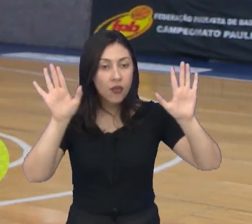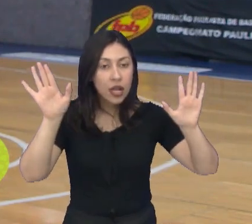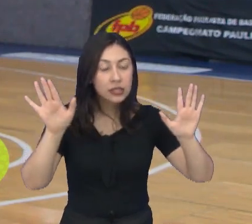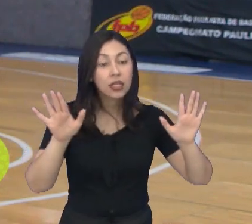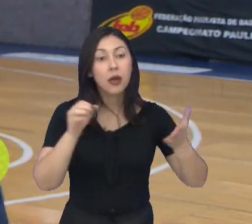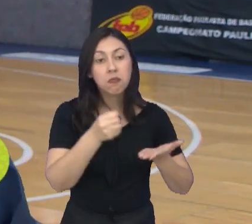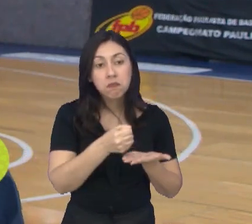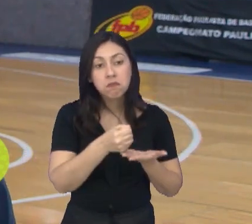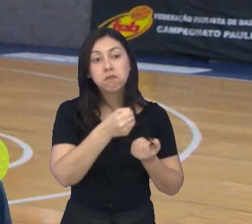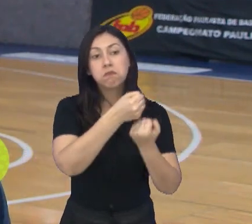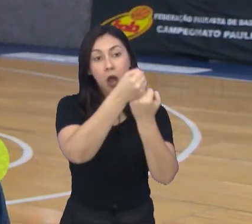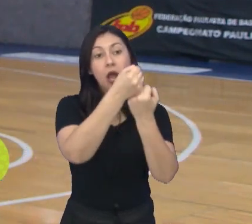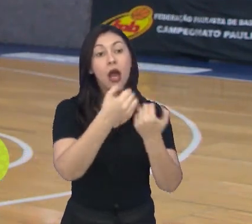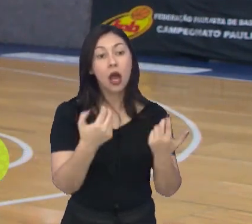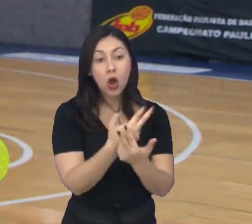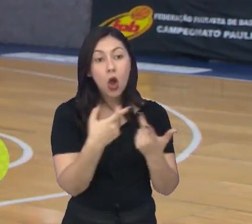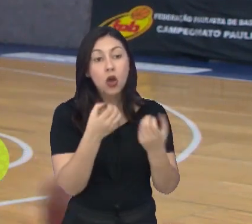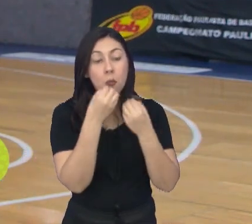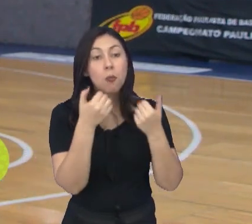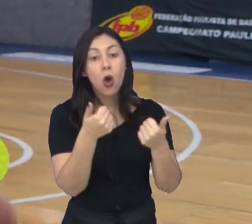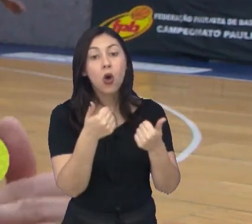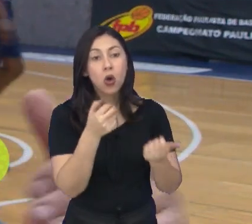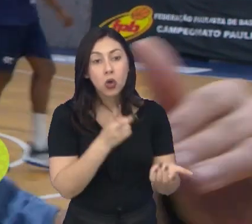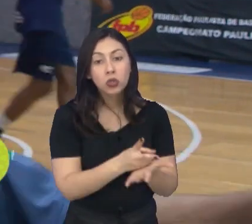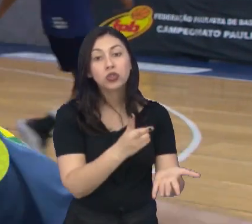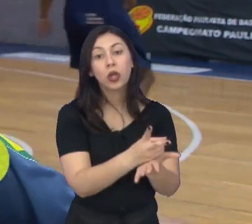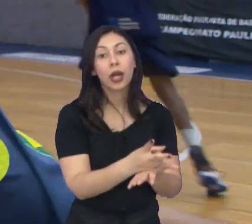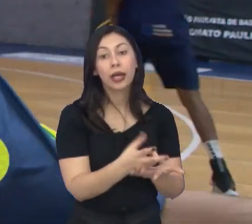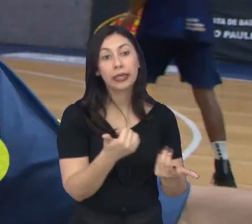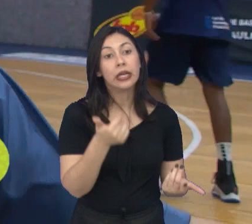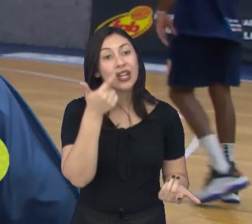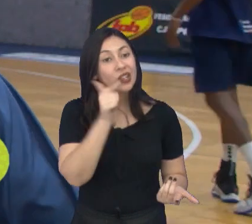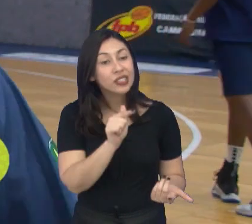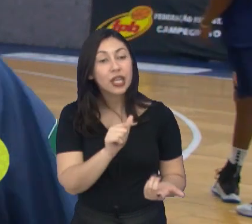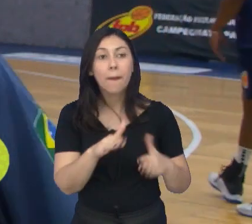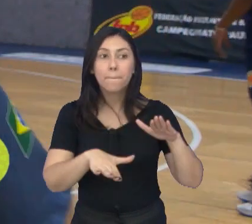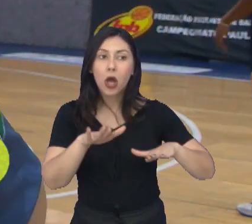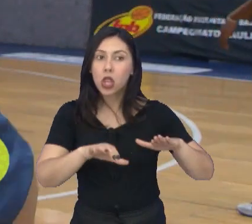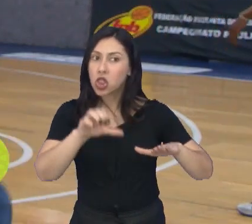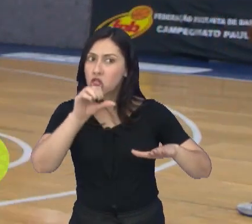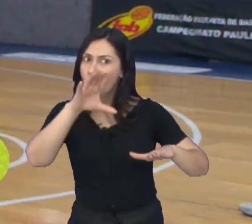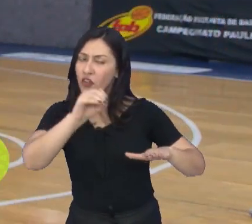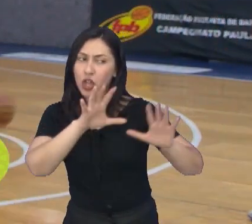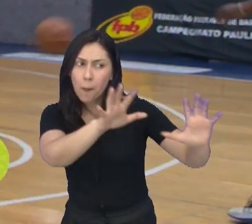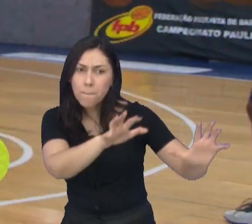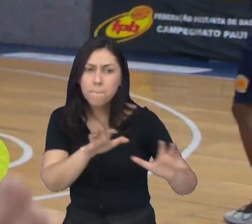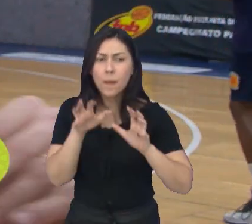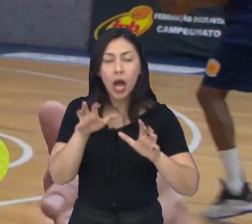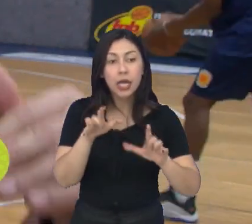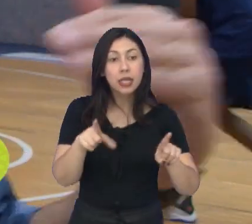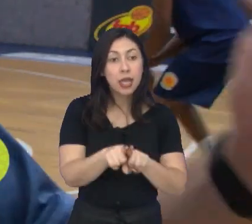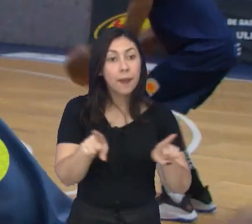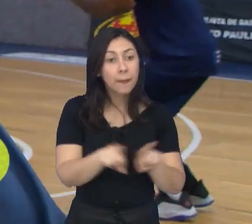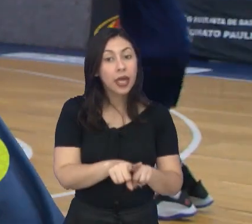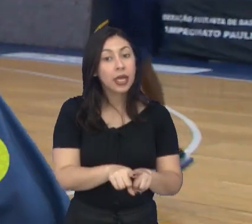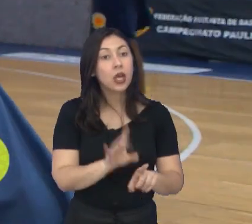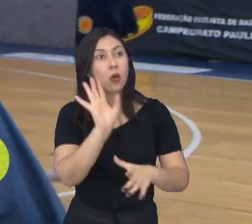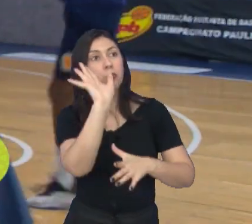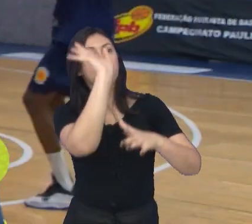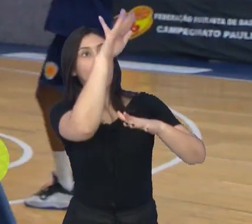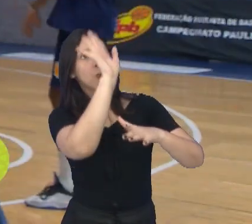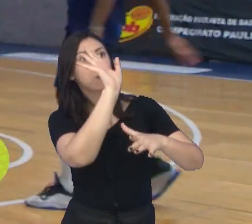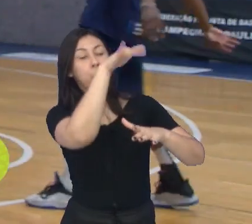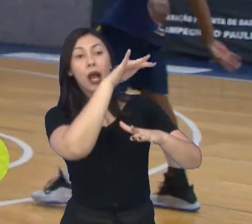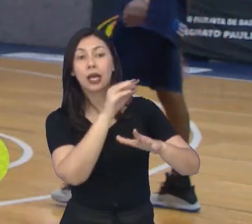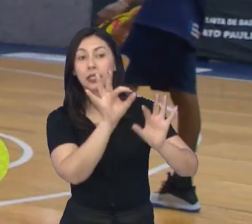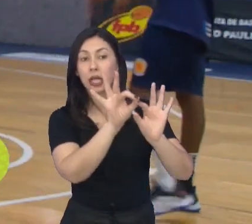coisas que nós fizemos bem, por exemplo, jogar perto das 90 posses por jogo, ter uma alta quantidade de arremessos 3 pontos